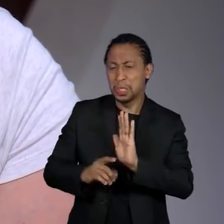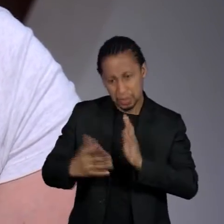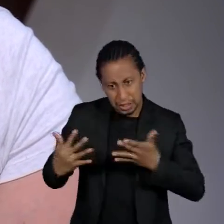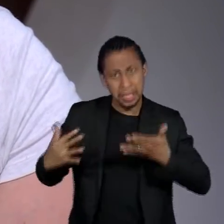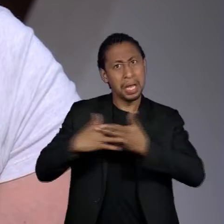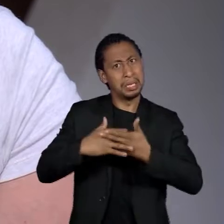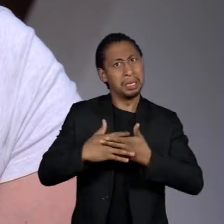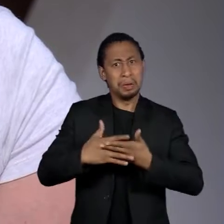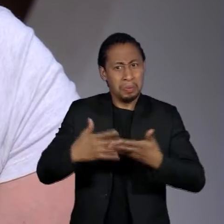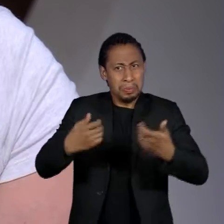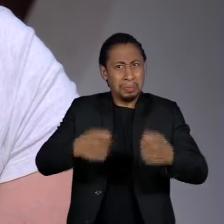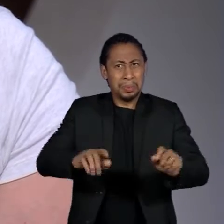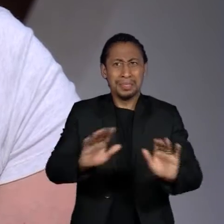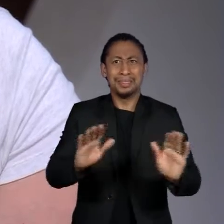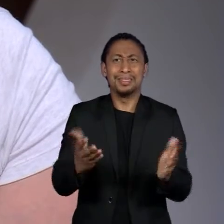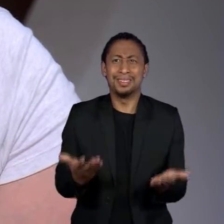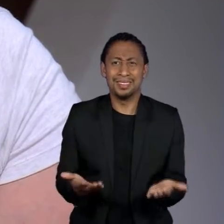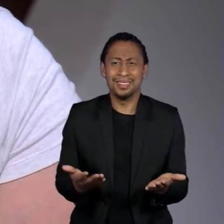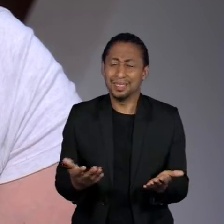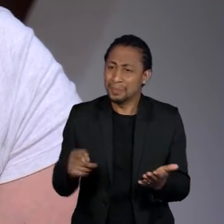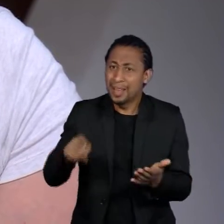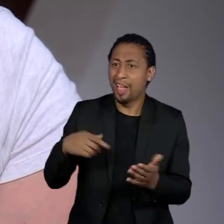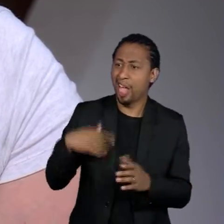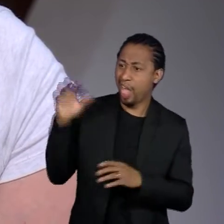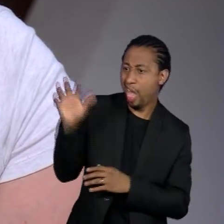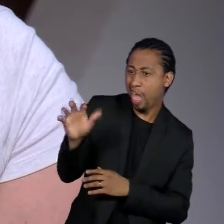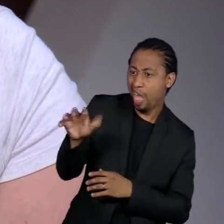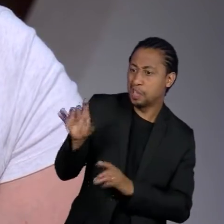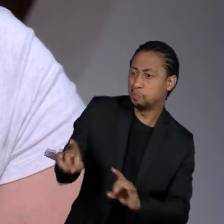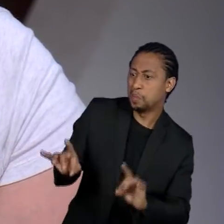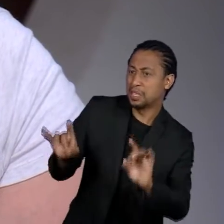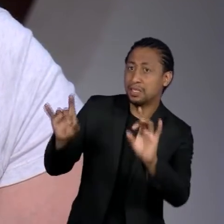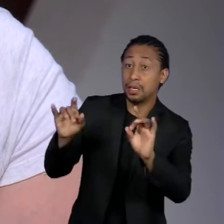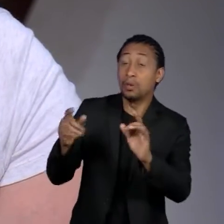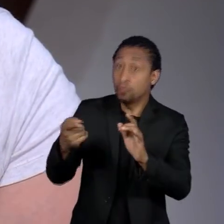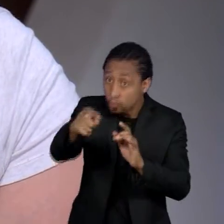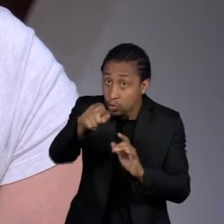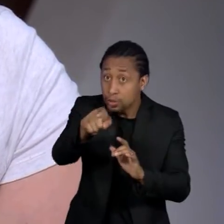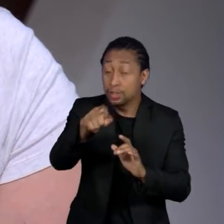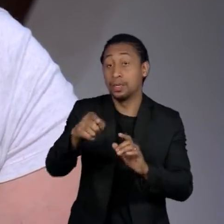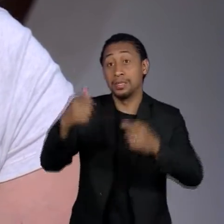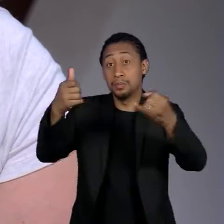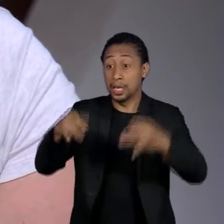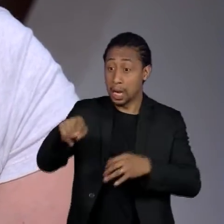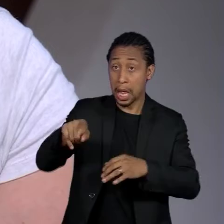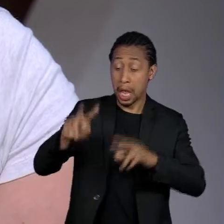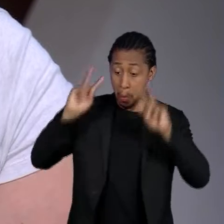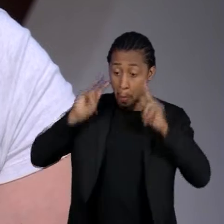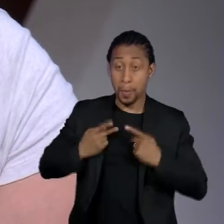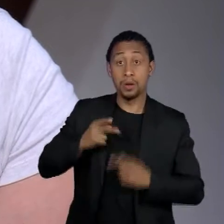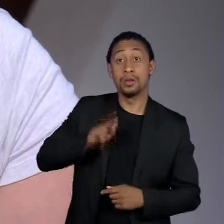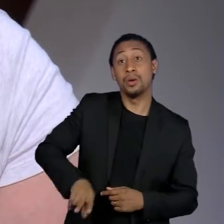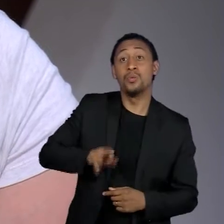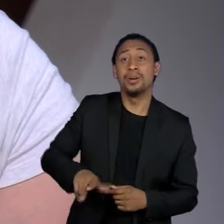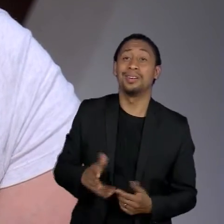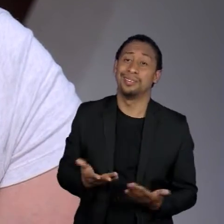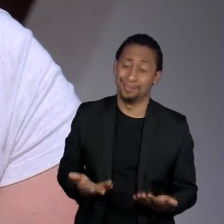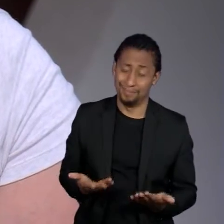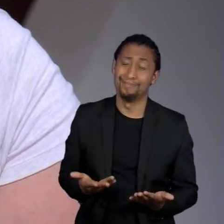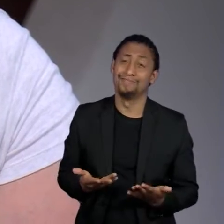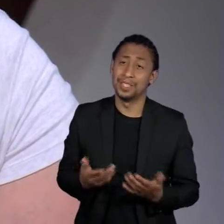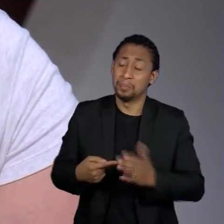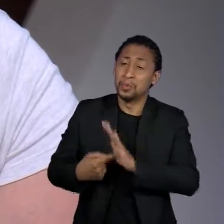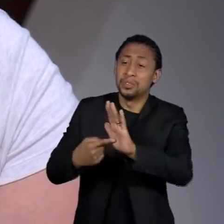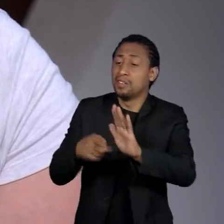cidadania. É isso que você está dizendo para essa pessoa. Você está dizendo para ela que ela não é um ser humano. Você está dizendo para ela que ela não pode